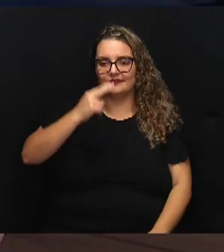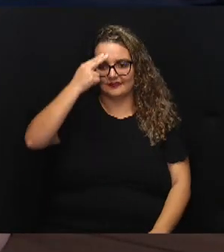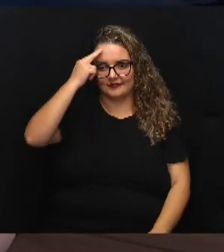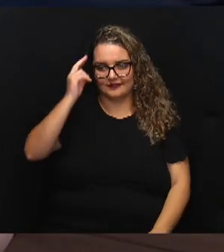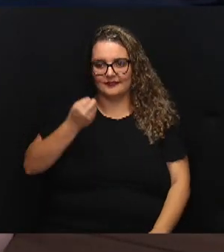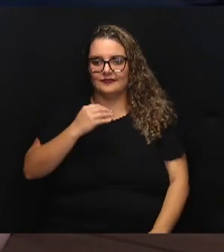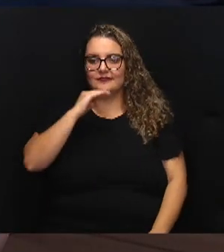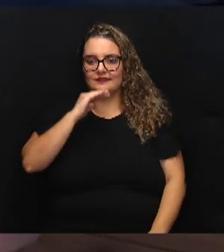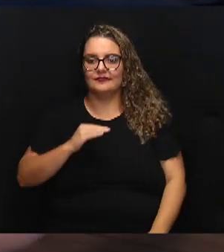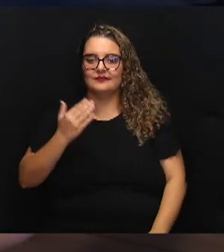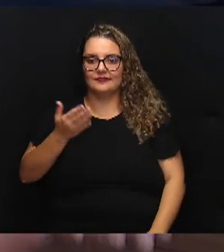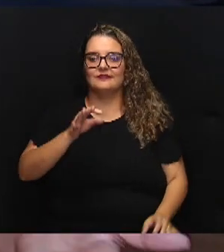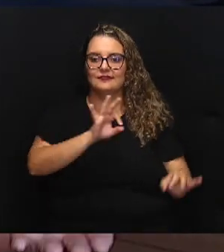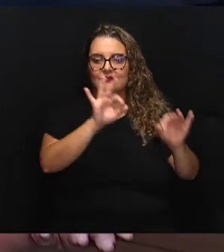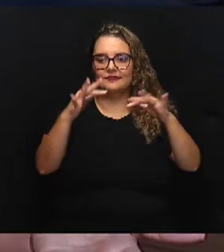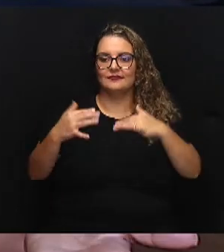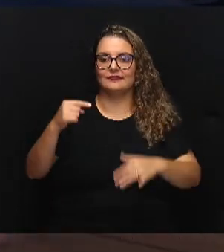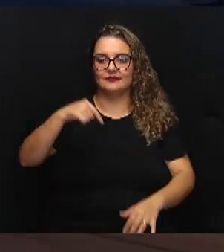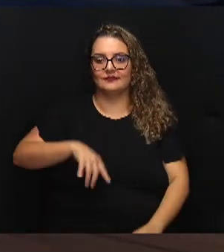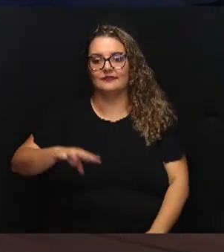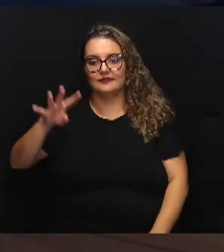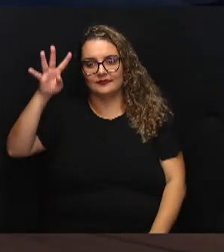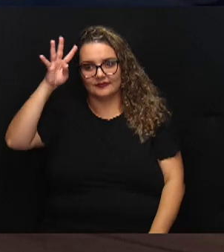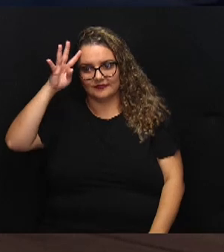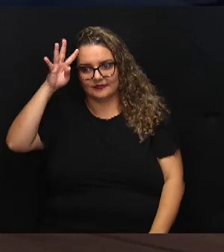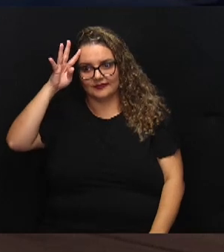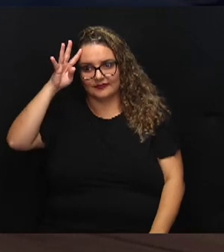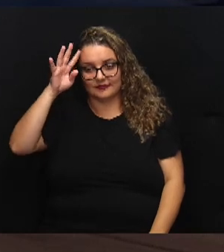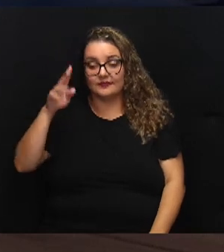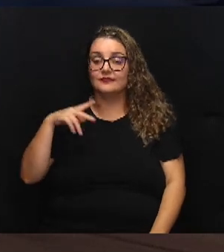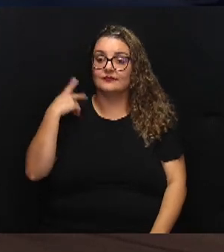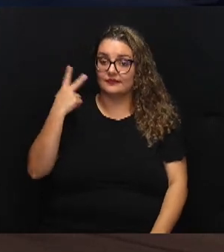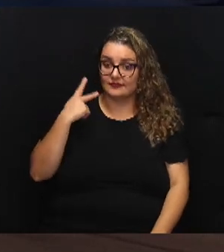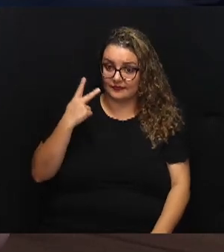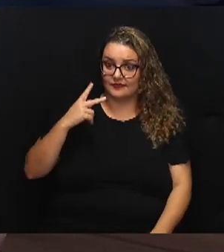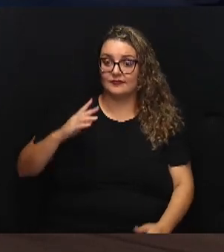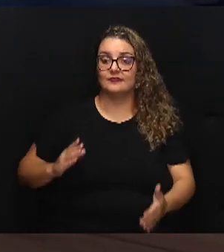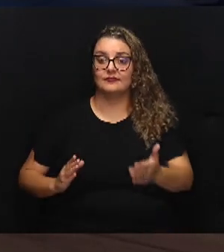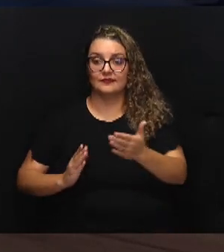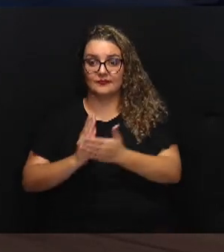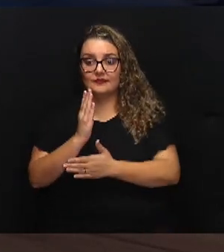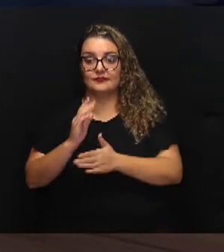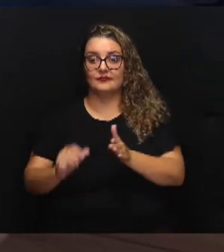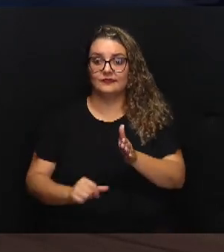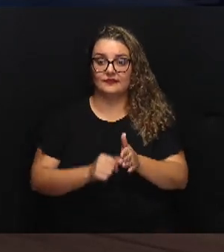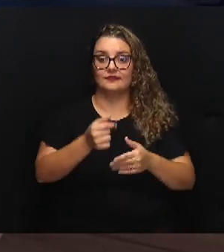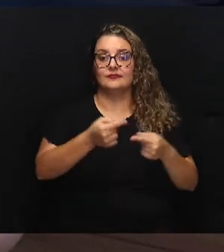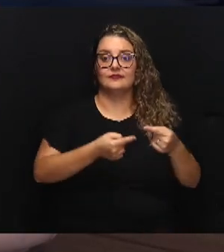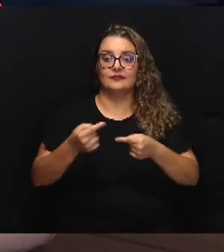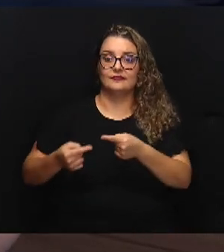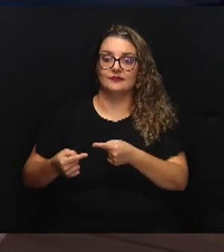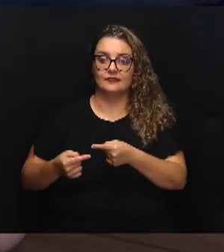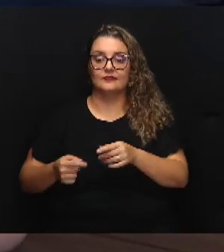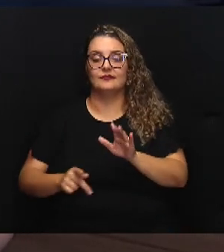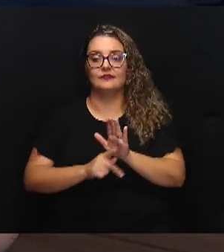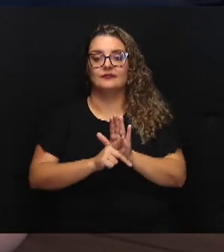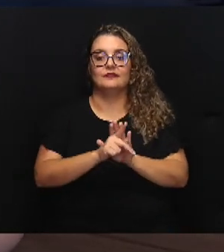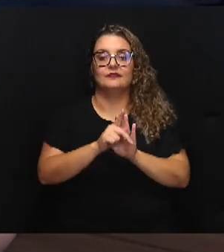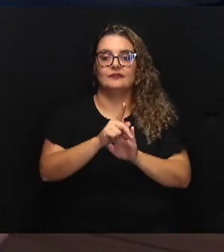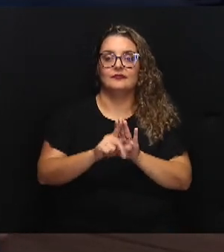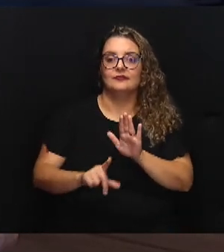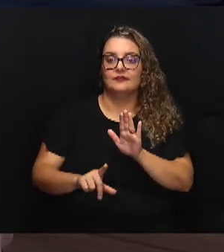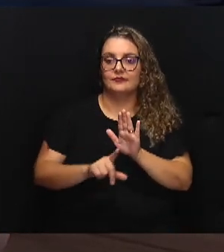você que nos assiste. Nesta quarta-feira, os vereadores aprovaram em primeira discussão o projeto de